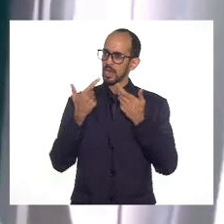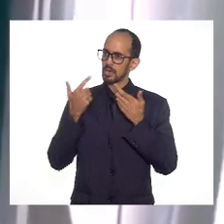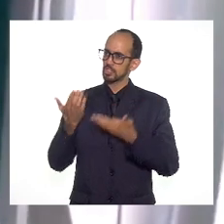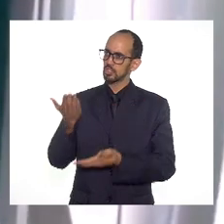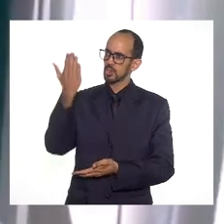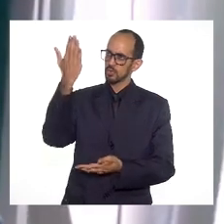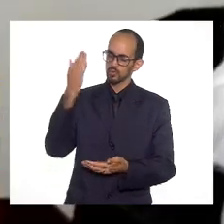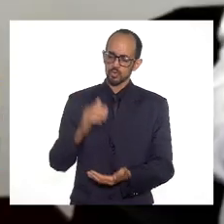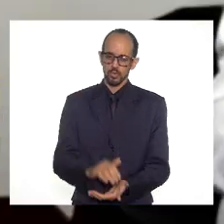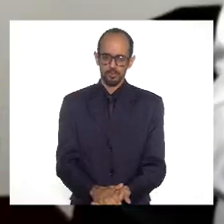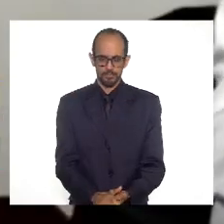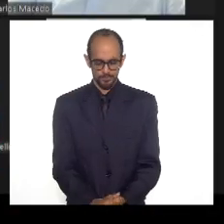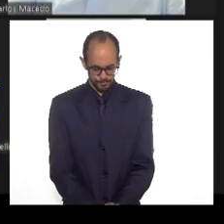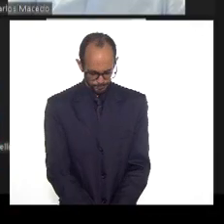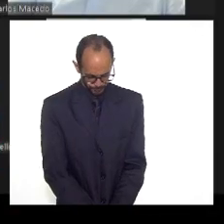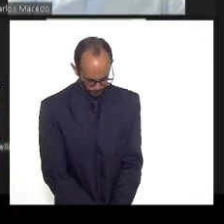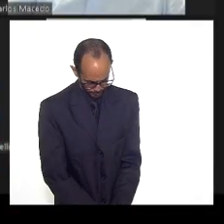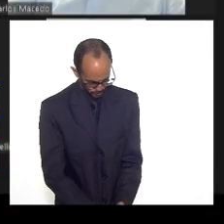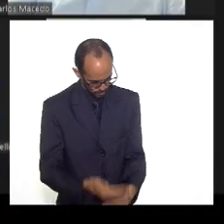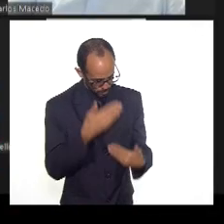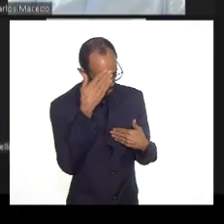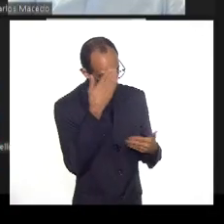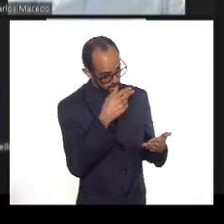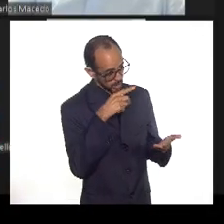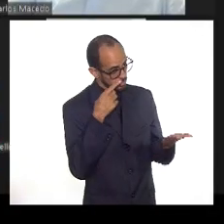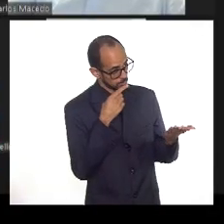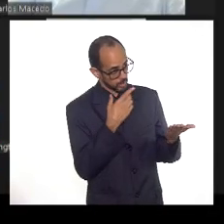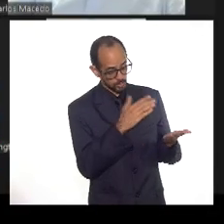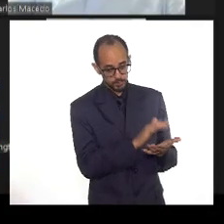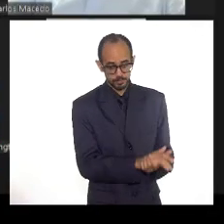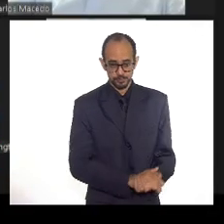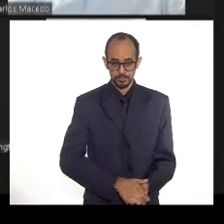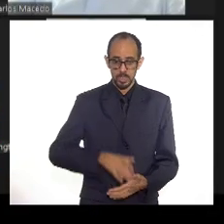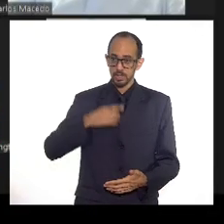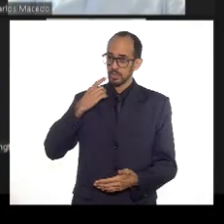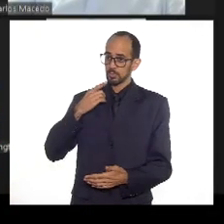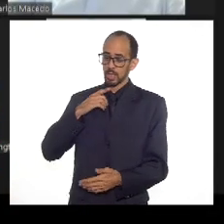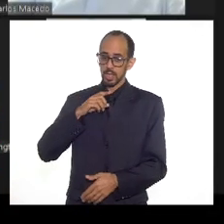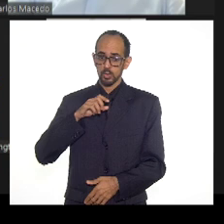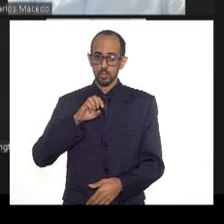Excelência. Obrigado. Deputado Wellington José.